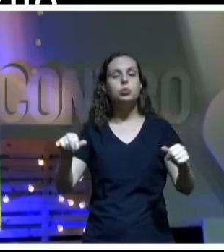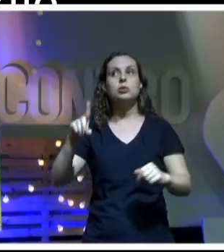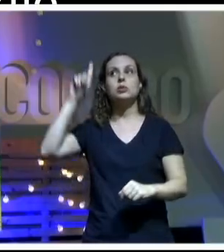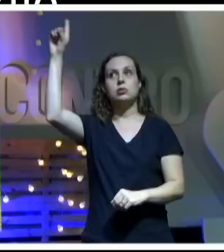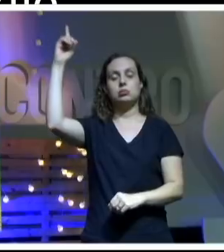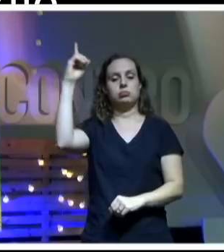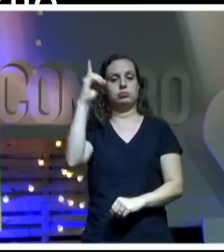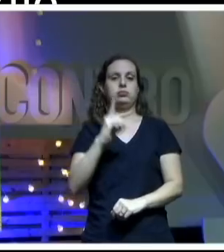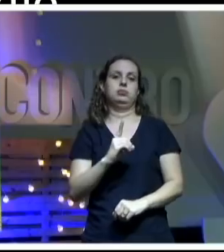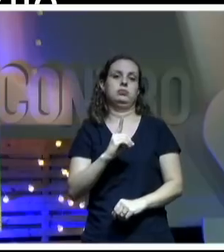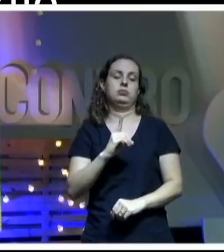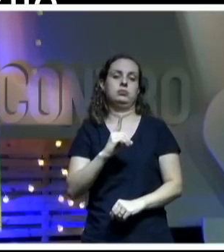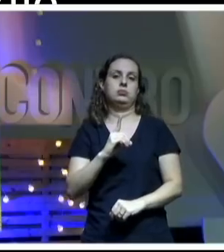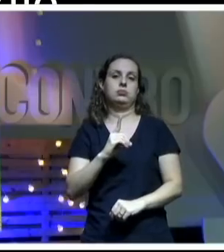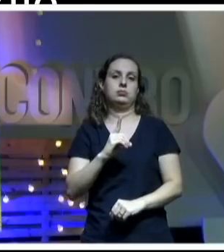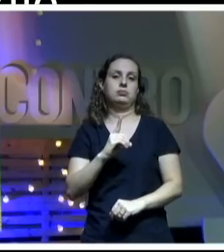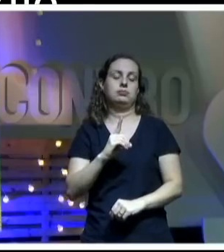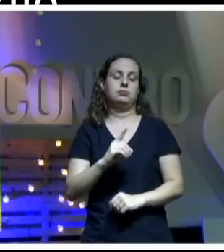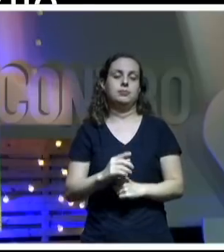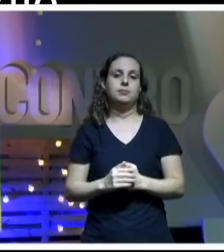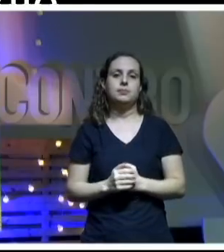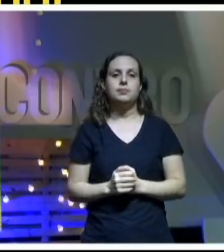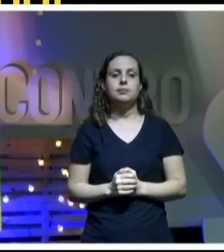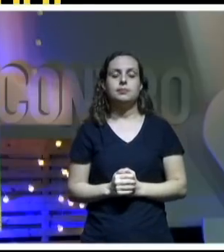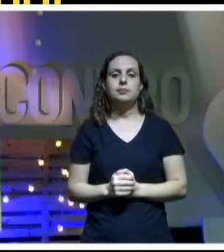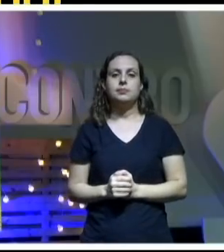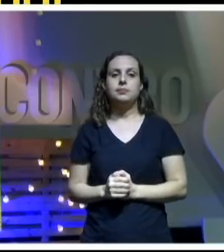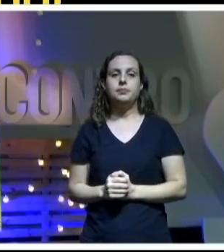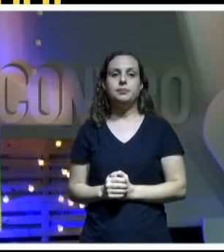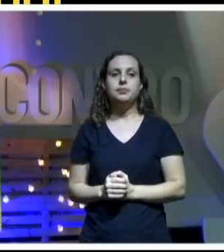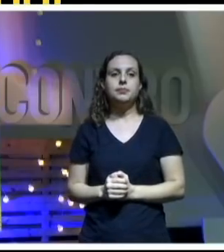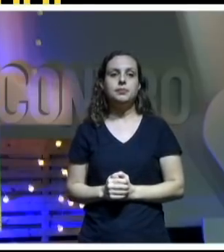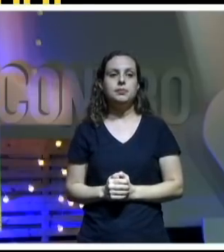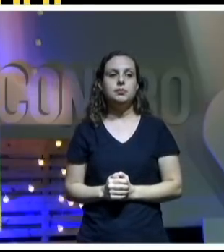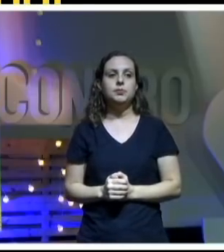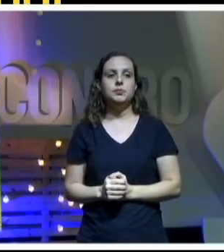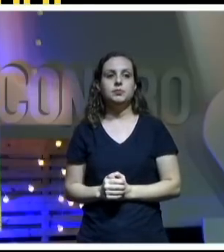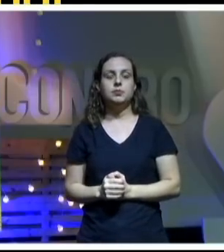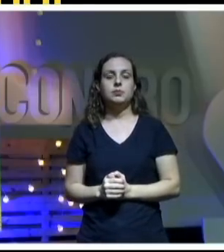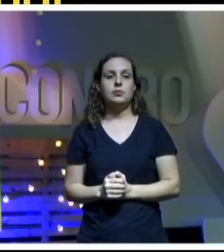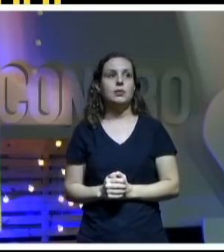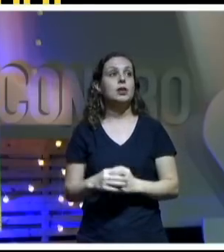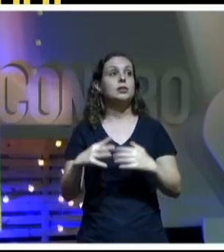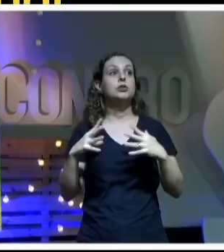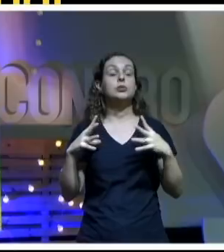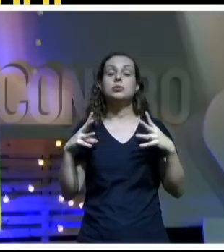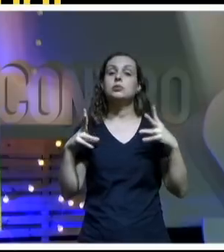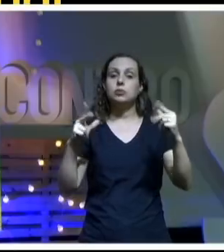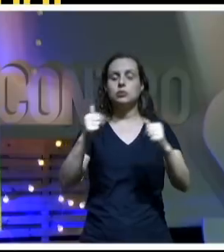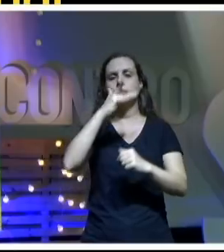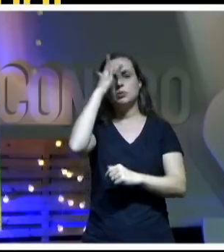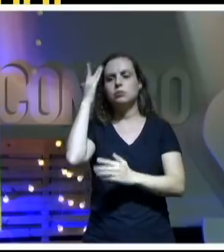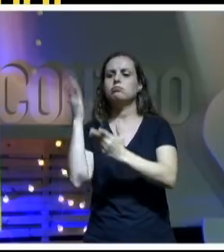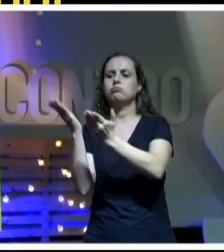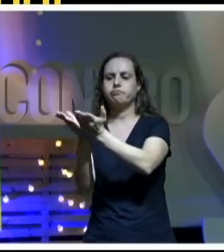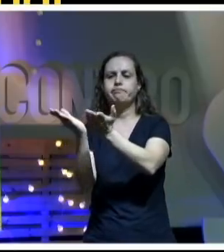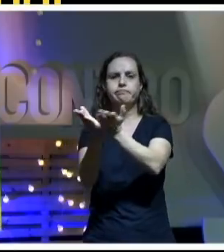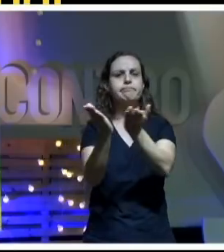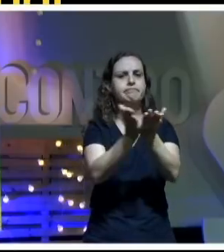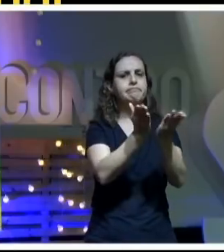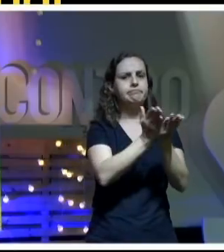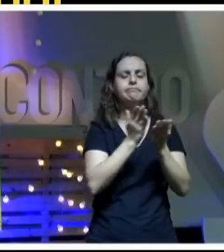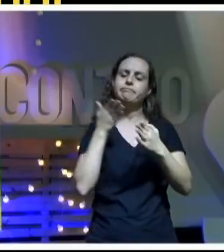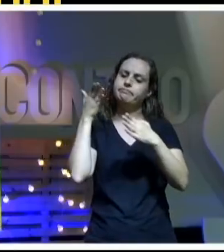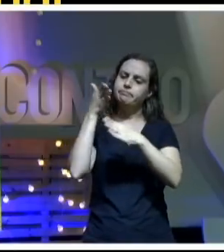seu reino mais se destacam embora todos os cristãos participem do ministério de unificação muito em